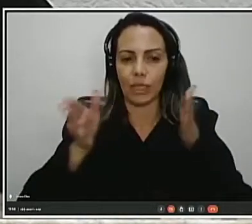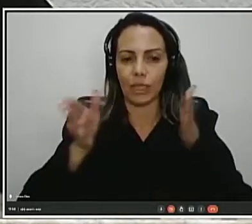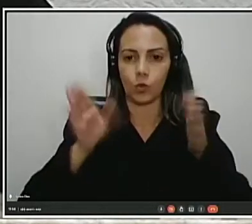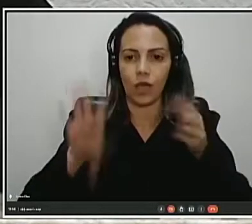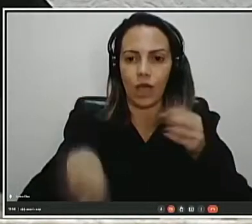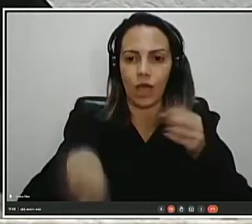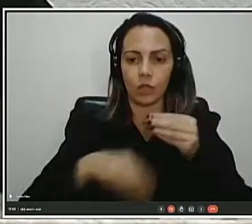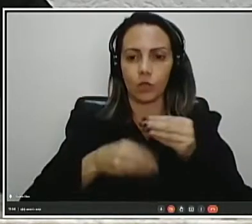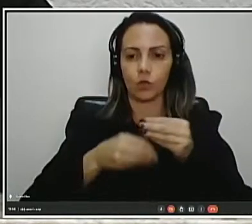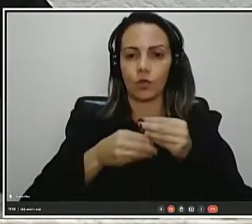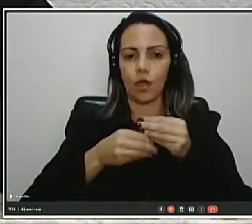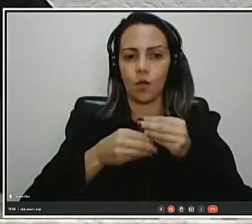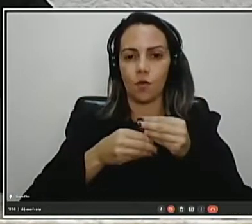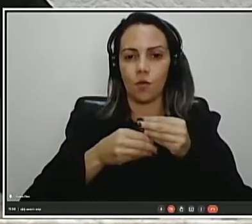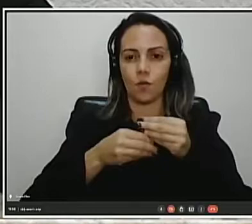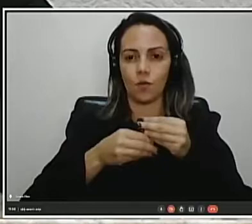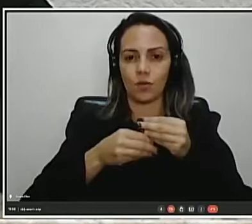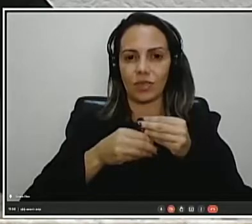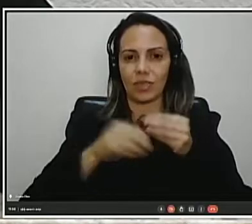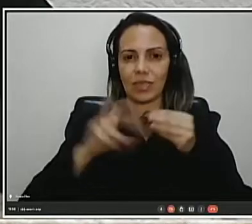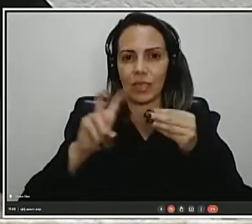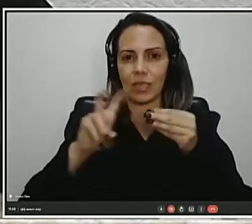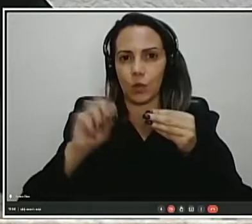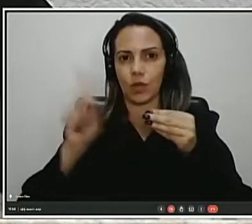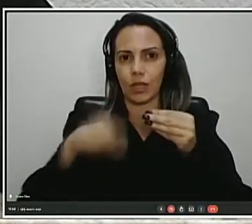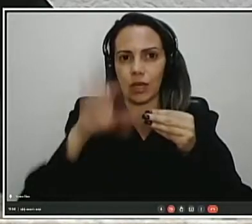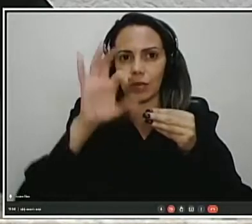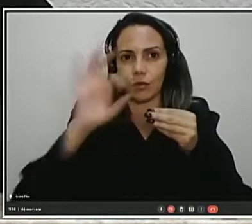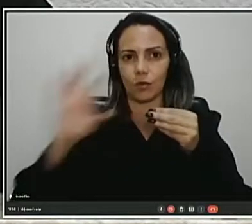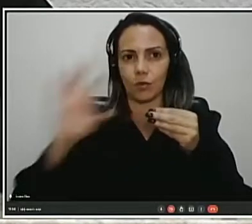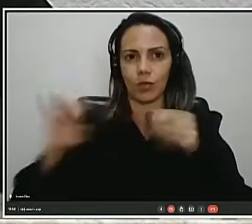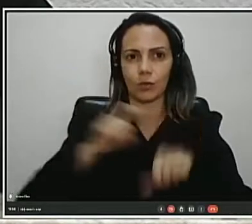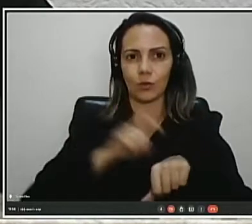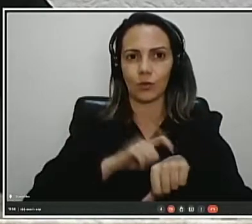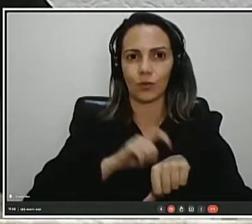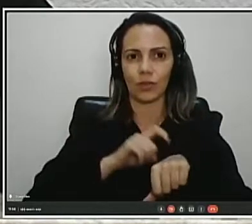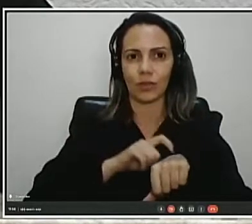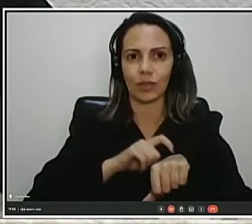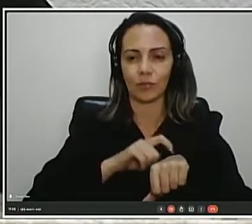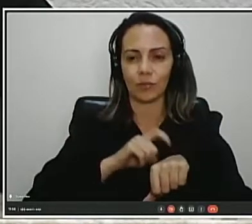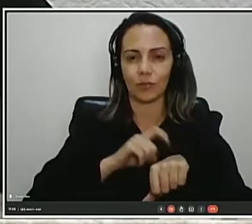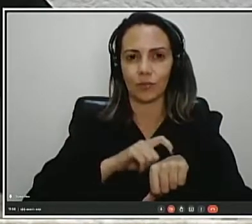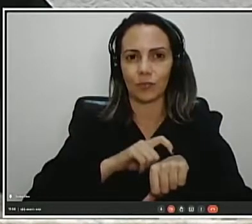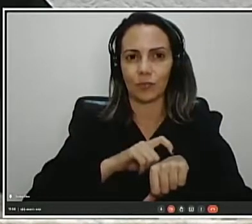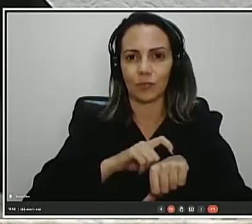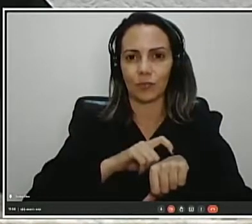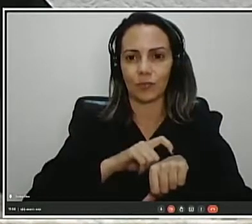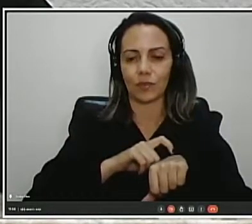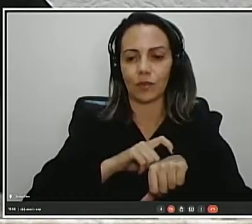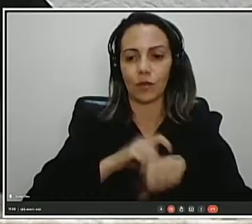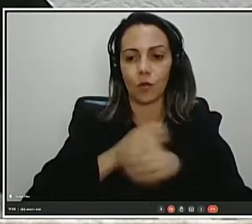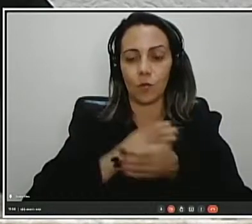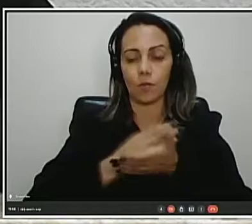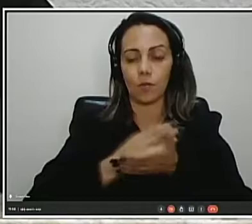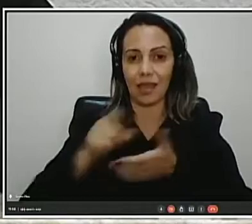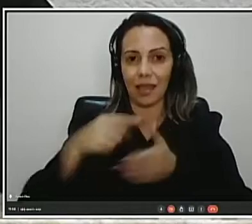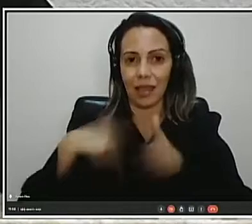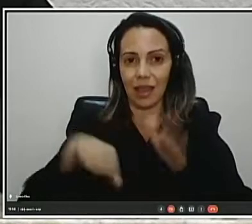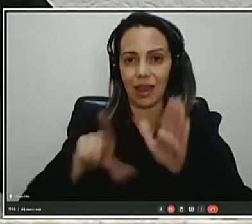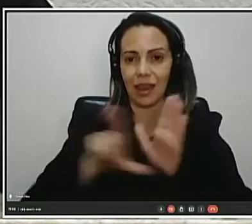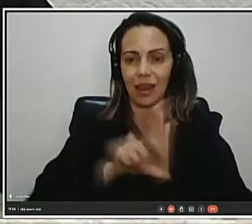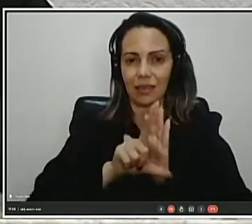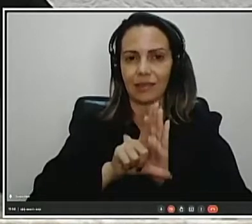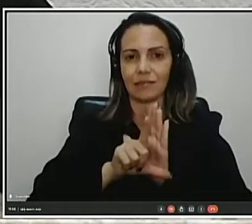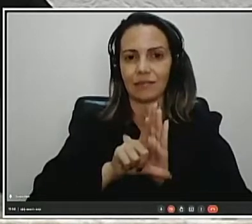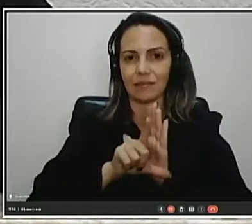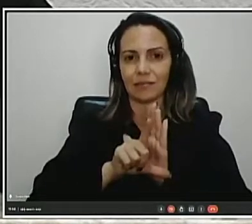contribuição correspondente a 50% do tempo que, na data de entrada em vigor dessa lei complementar,